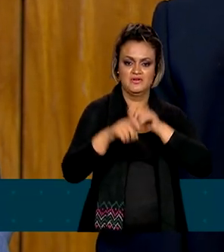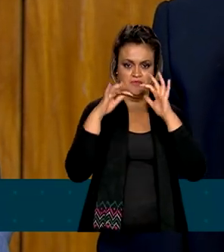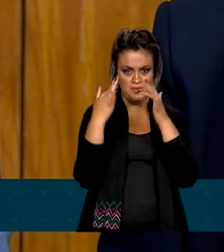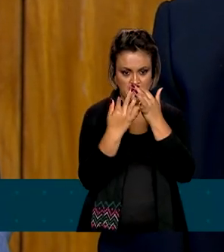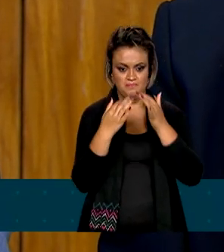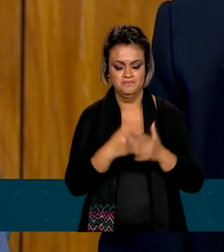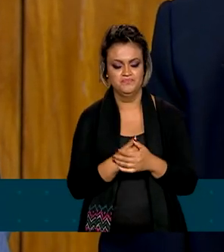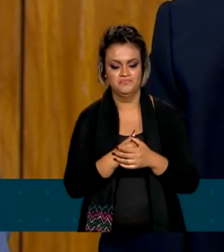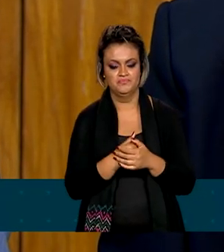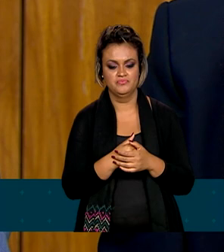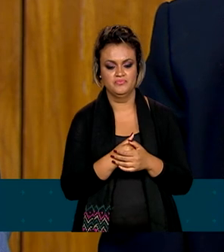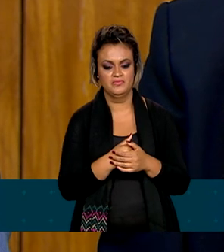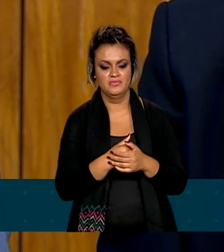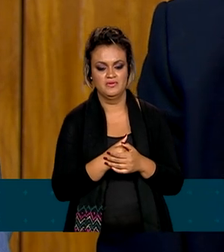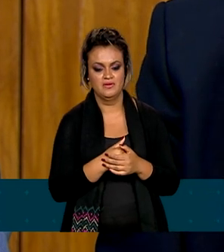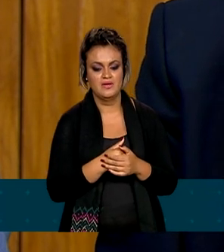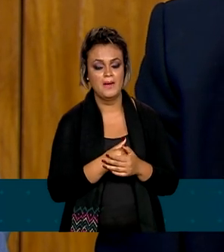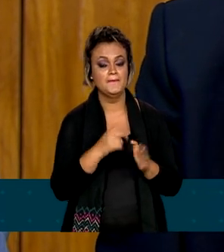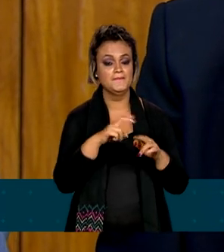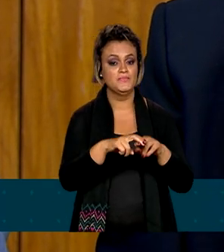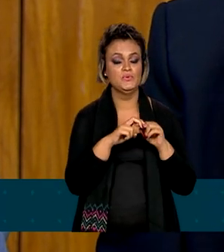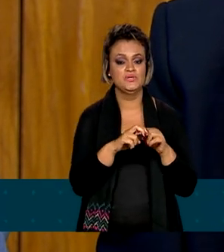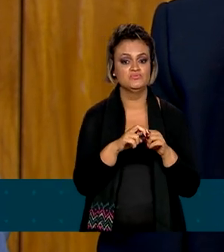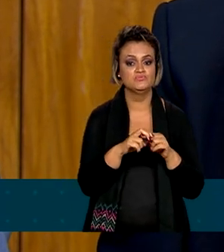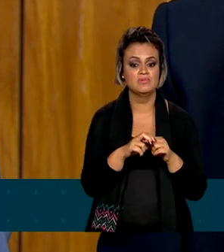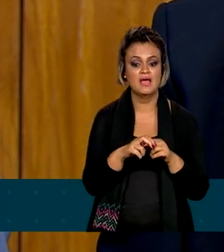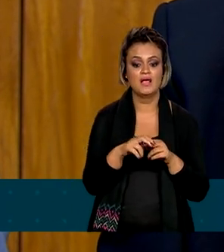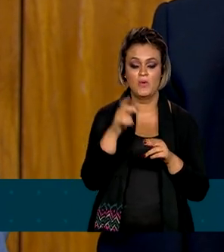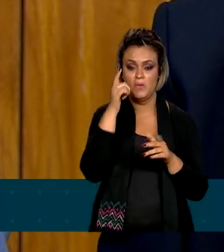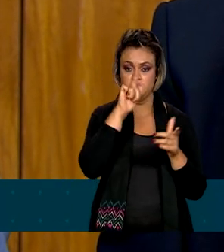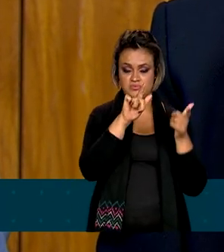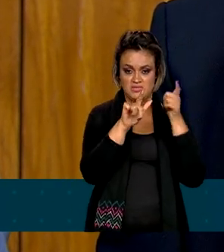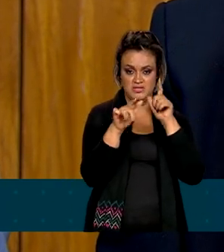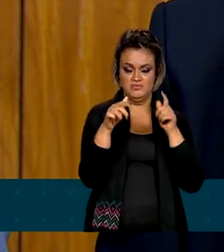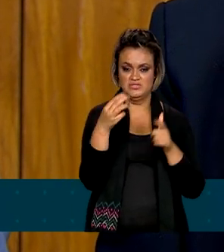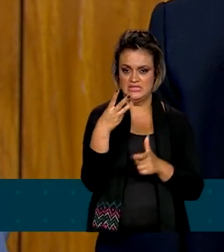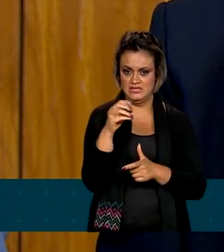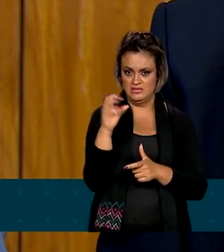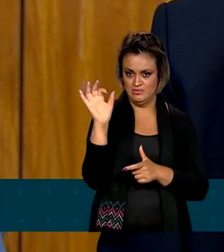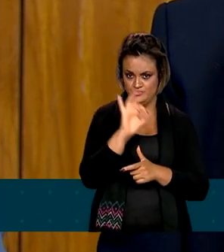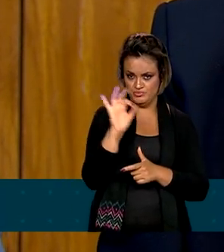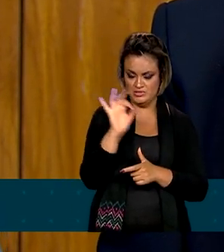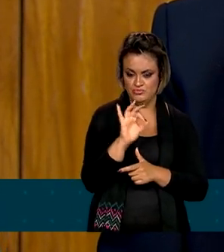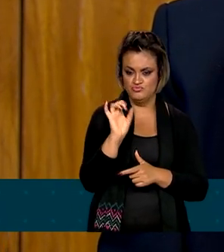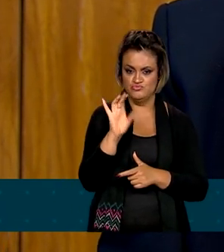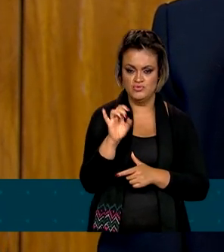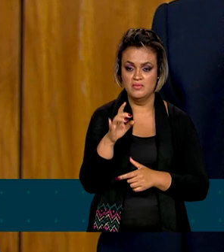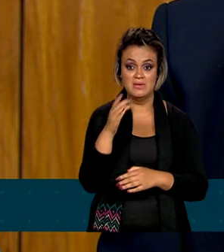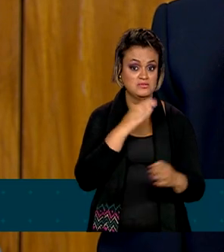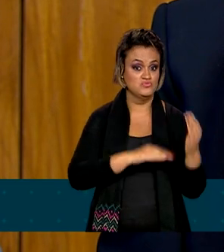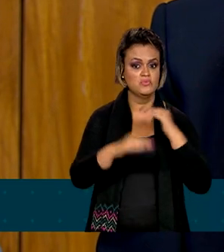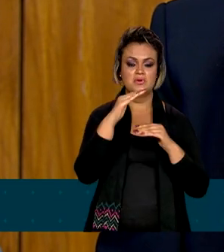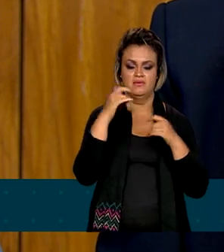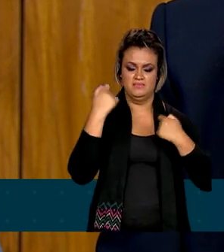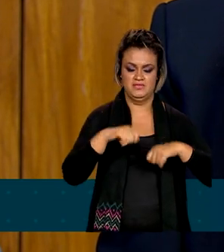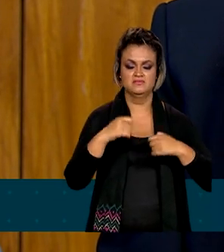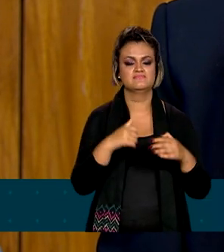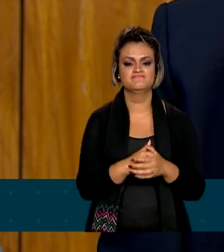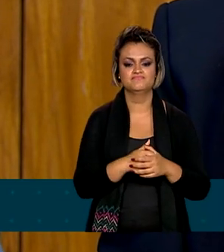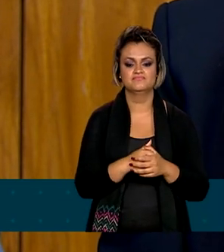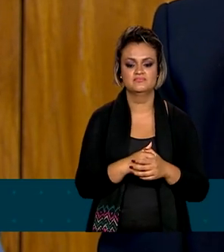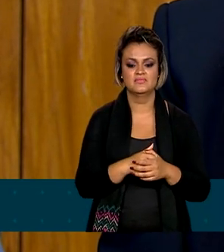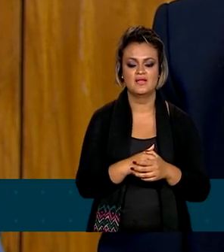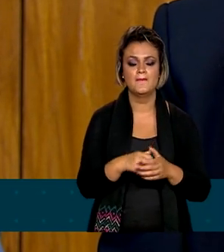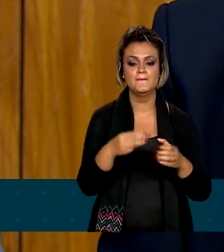familiar. É preciso não só alcançar esse patamar de 30%, mas superá-lo. Existem